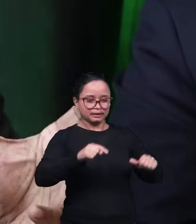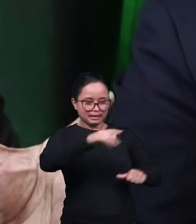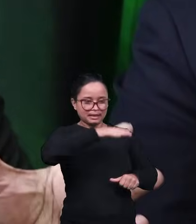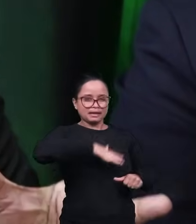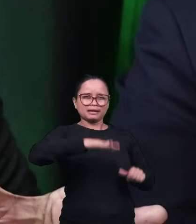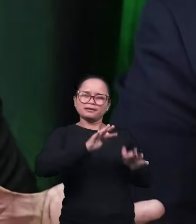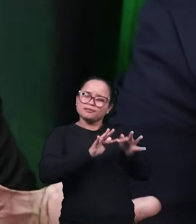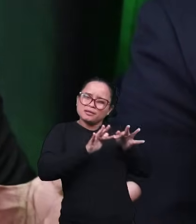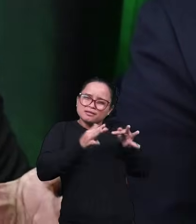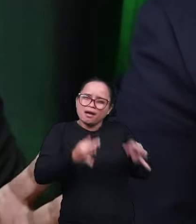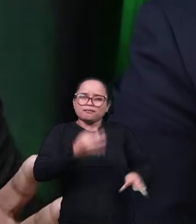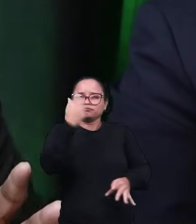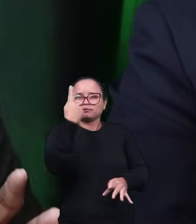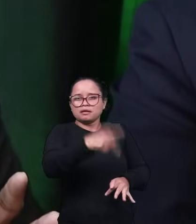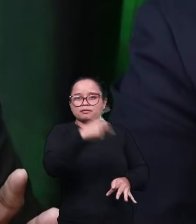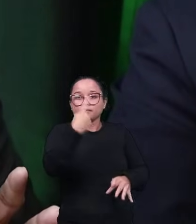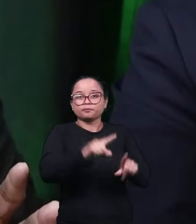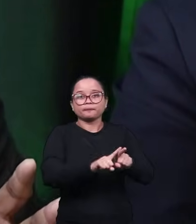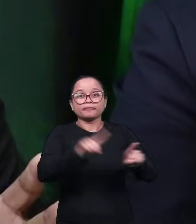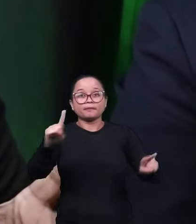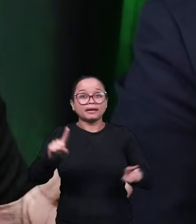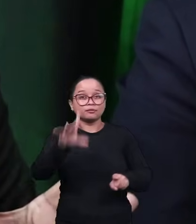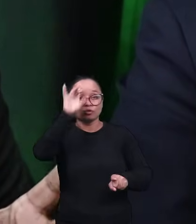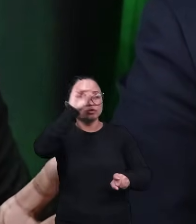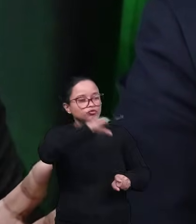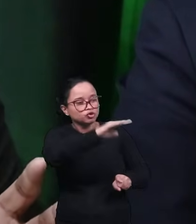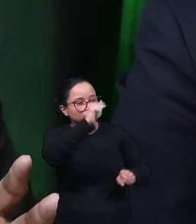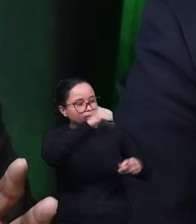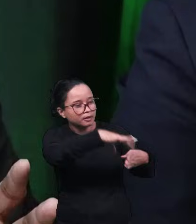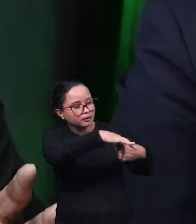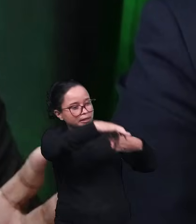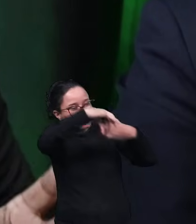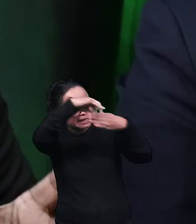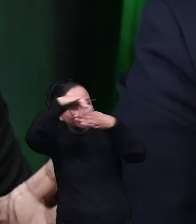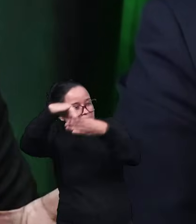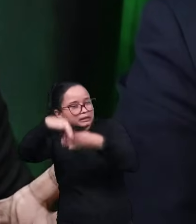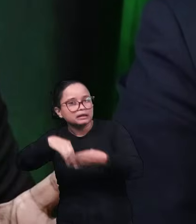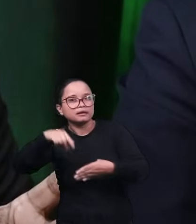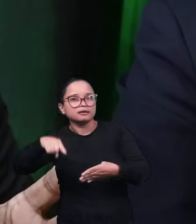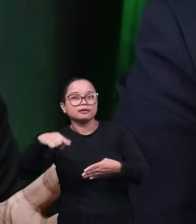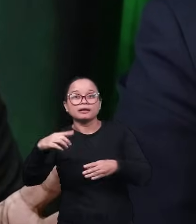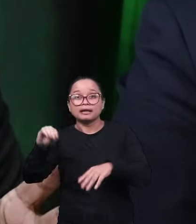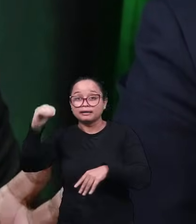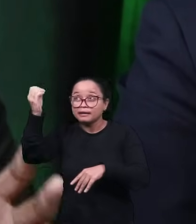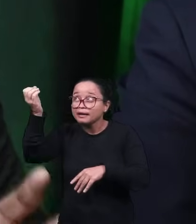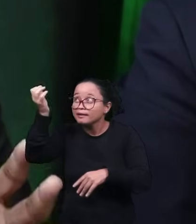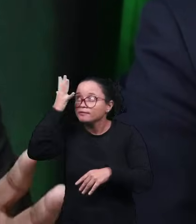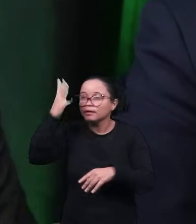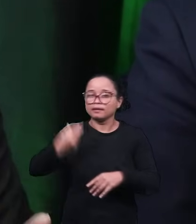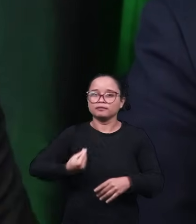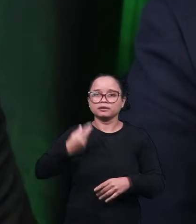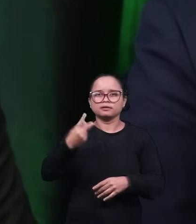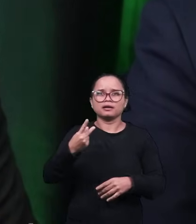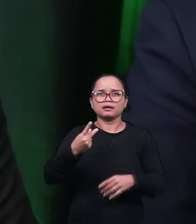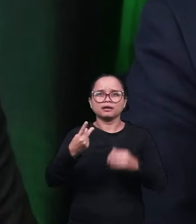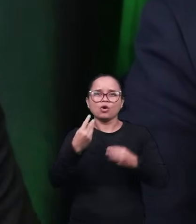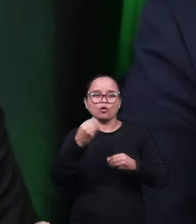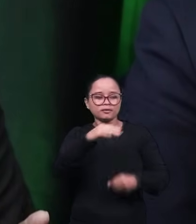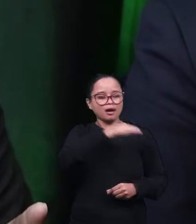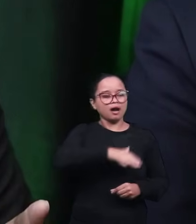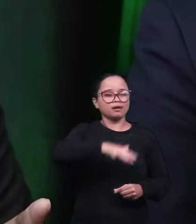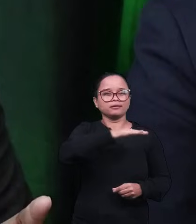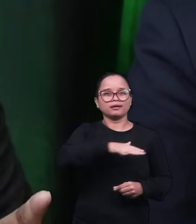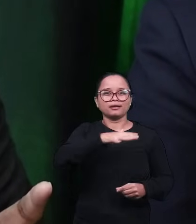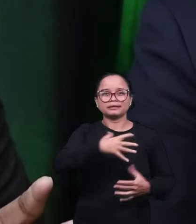na sua simplicidade. Quando Deus o leva para fora, Deus iria revelar a ele aquilo que estava fora do seu ambiente,